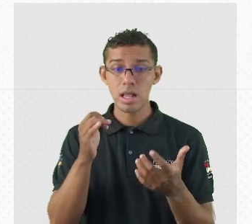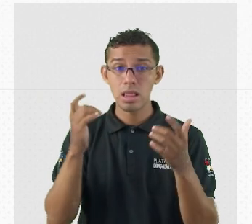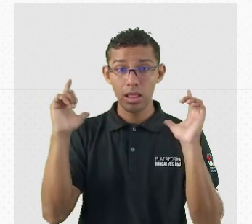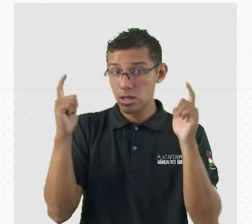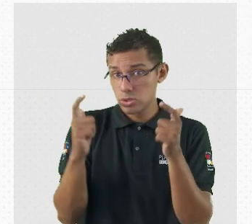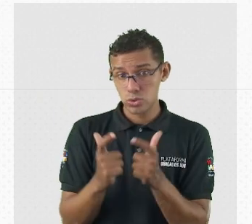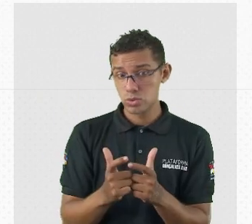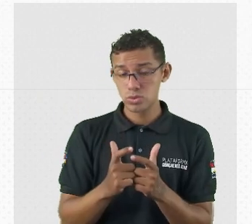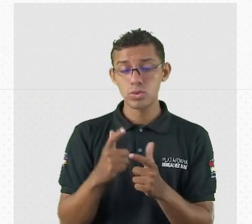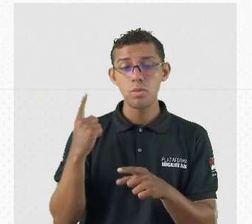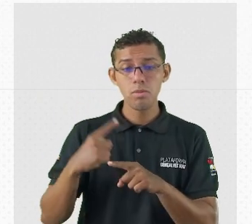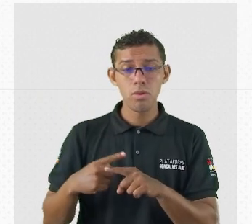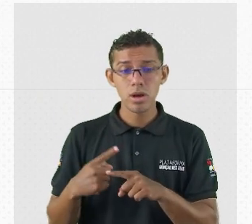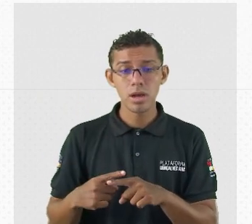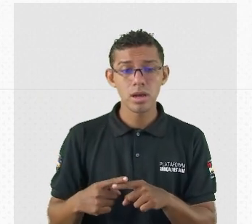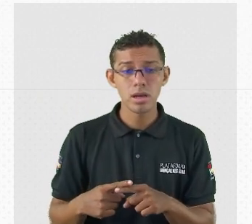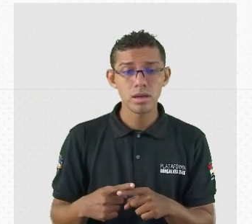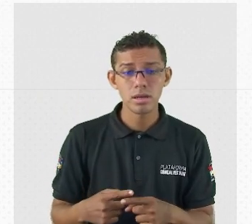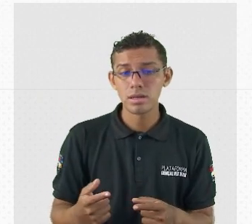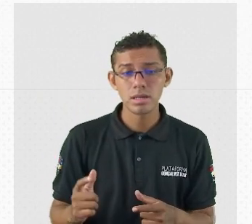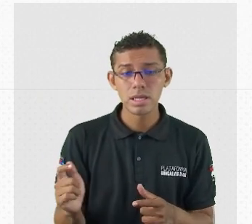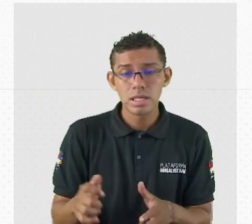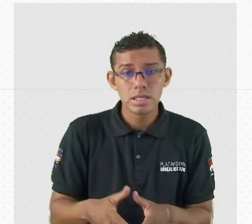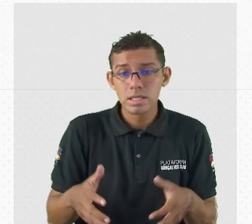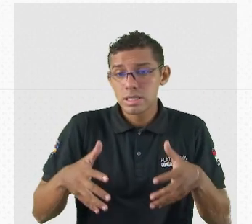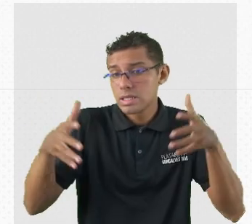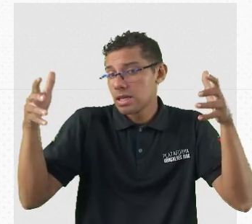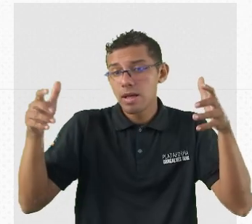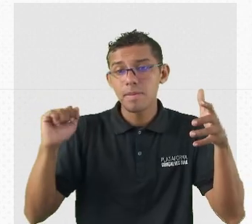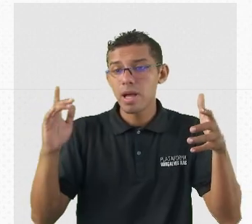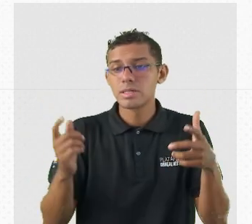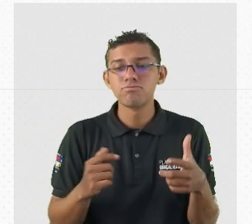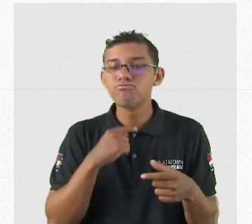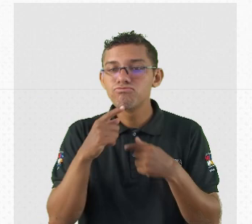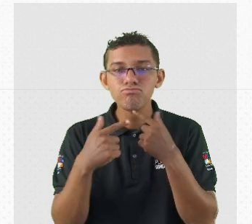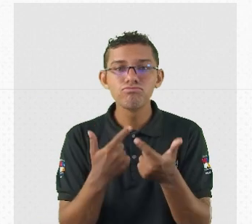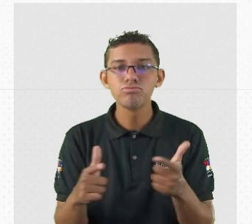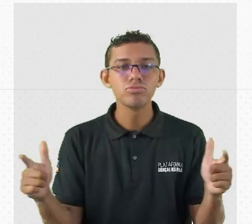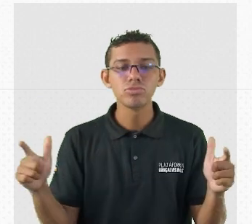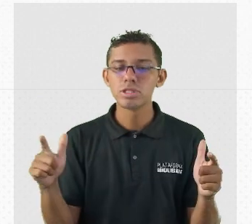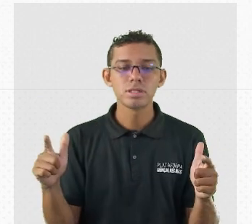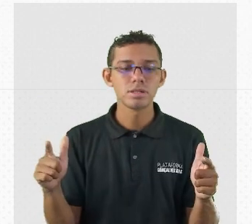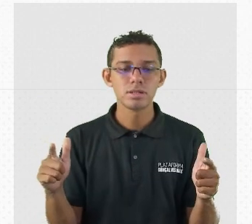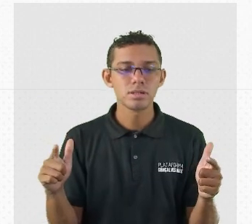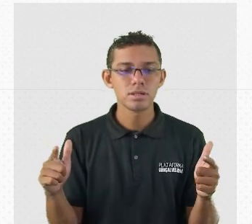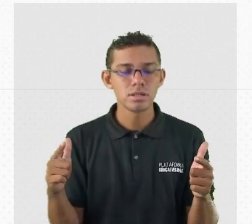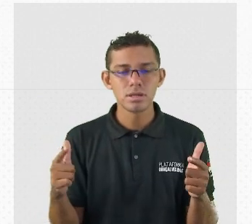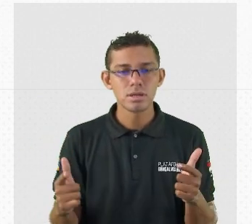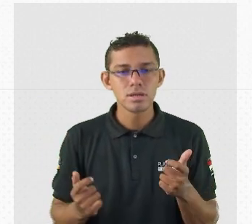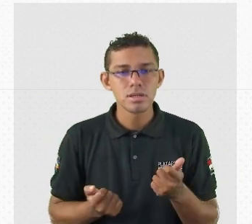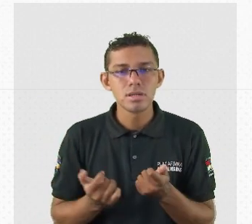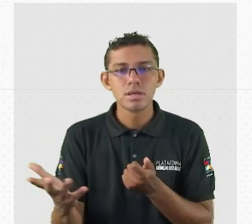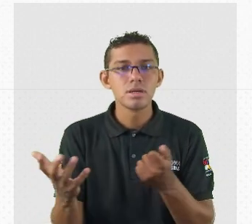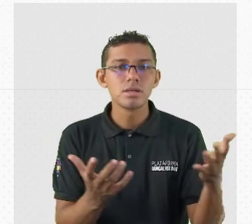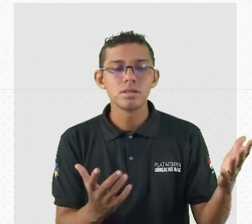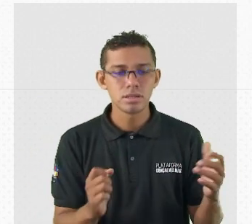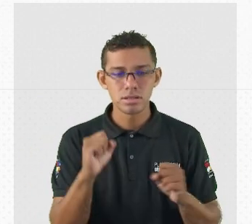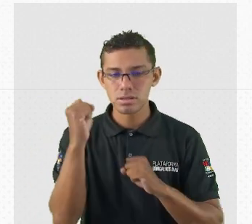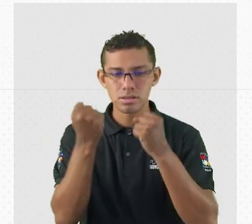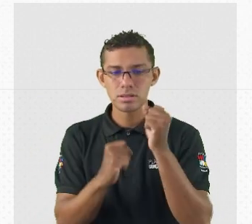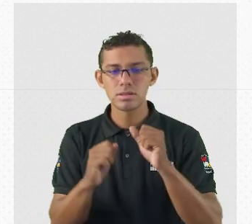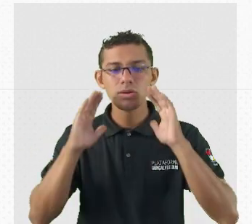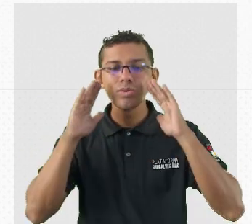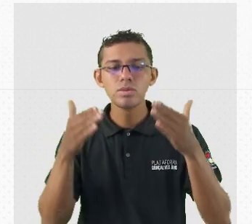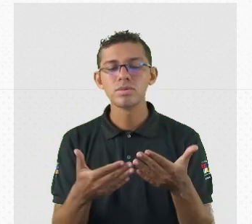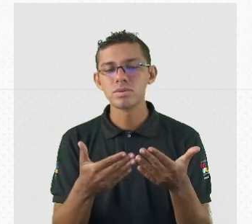desuso porque produtos eram produzidos em larga escala, mas já começava a não ter saída. Principalmente porque foi uma industrialização muito baseada em